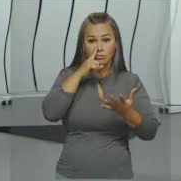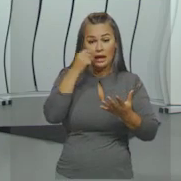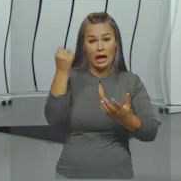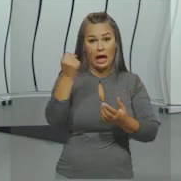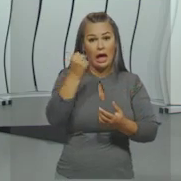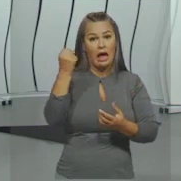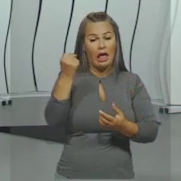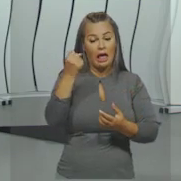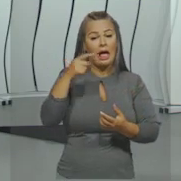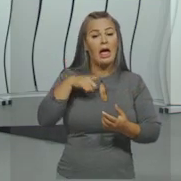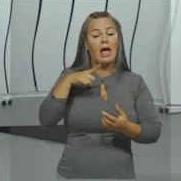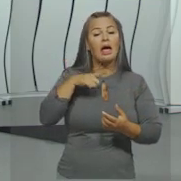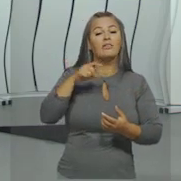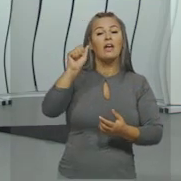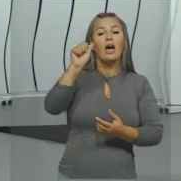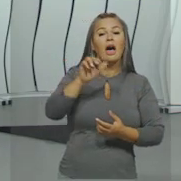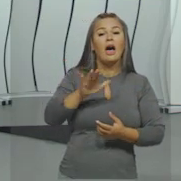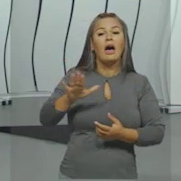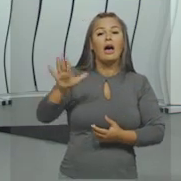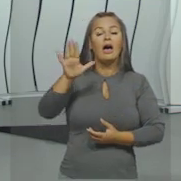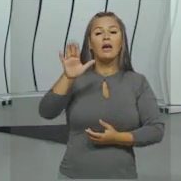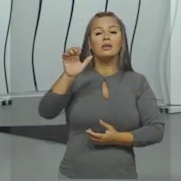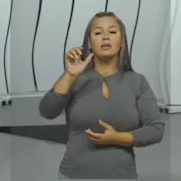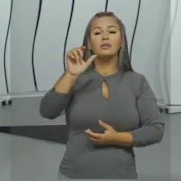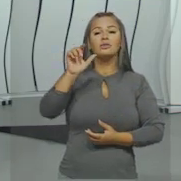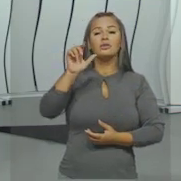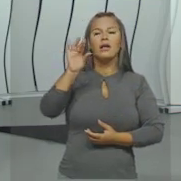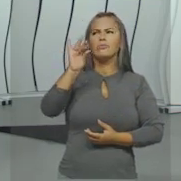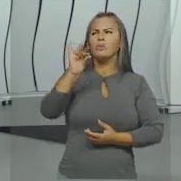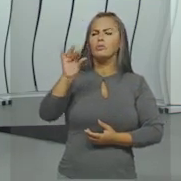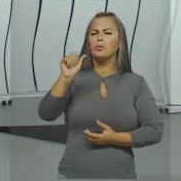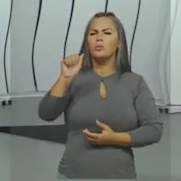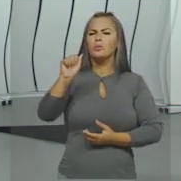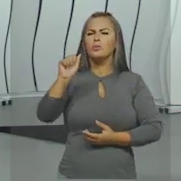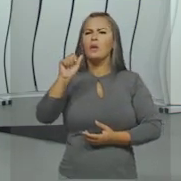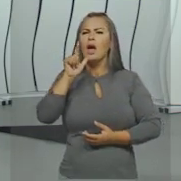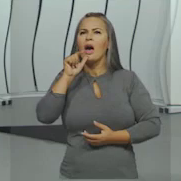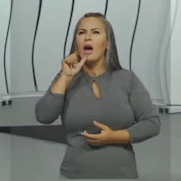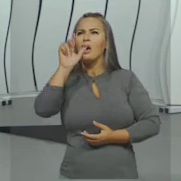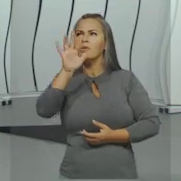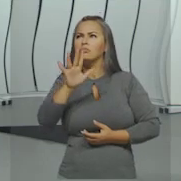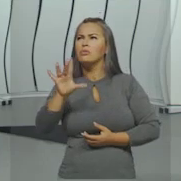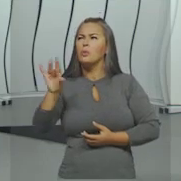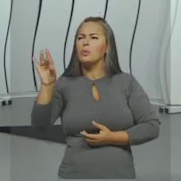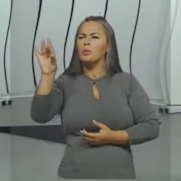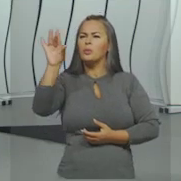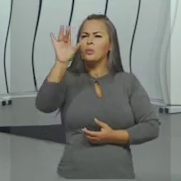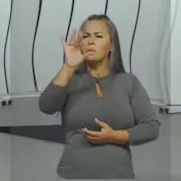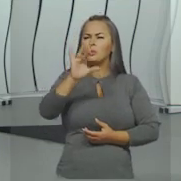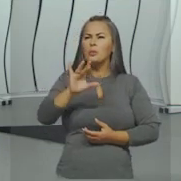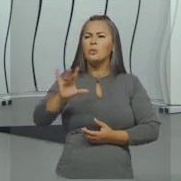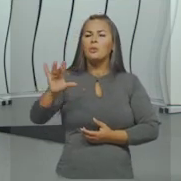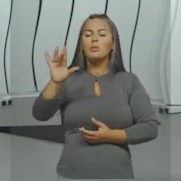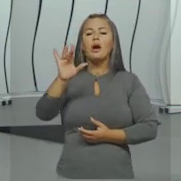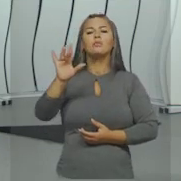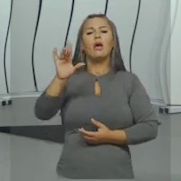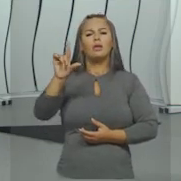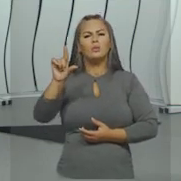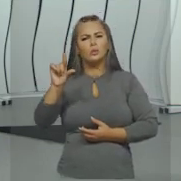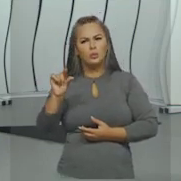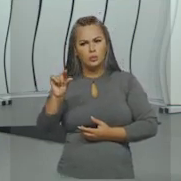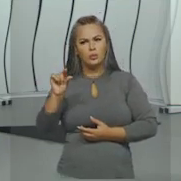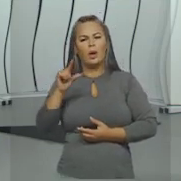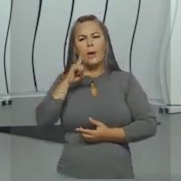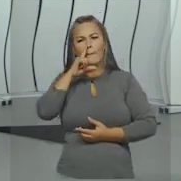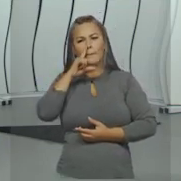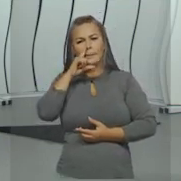alguns jornais. Enfim, a umidade do ar se refere à quantidade de água que tem no ar mesmo. A gente respira oxigênio e tudo, mas saiba